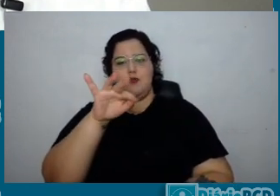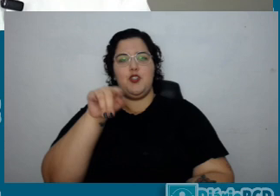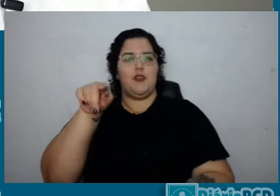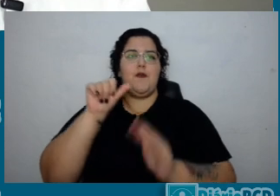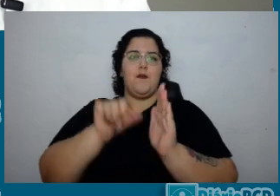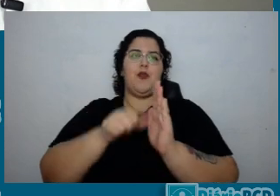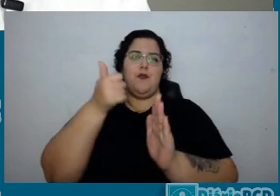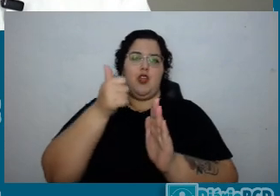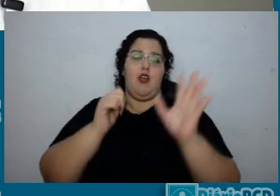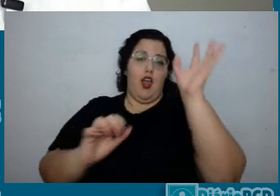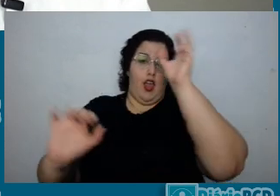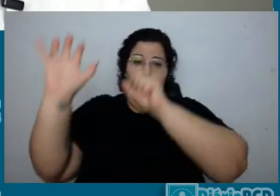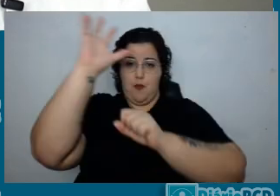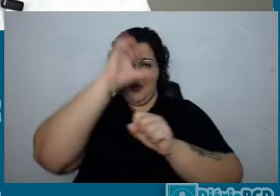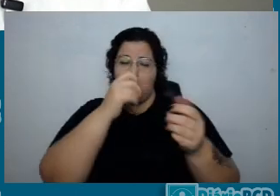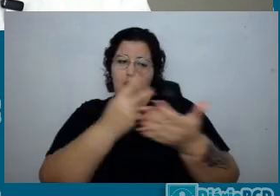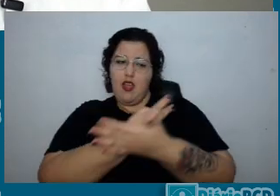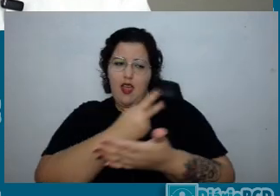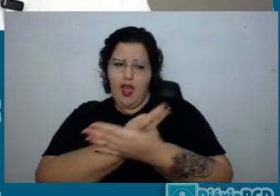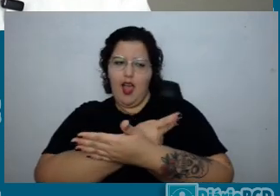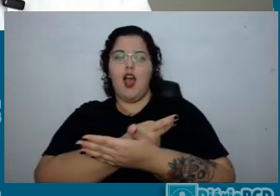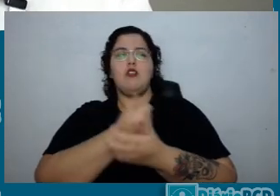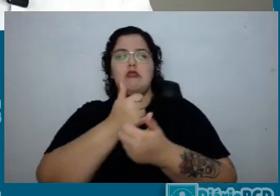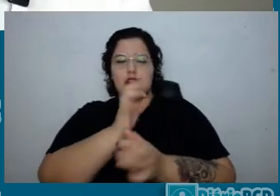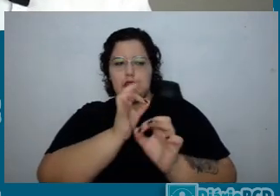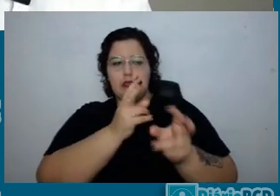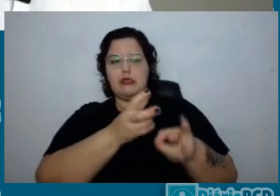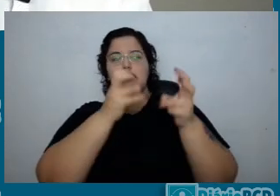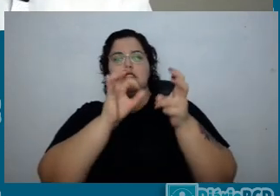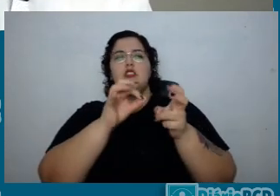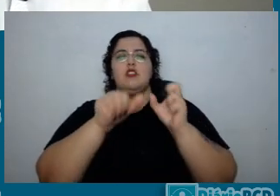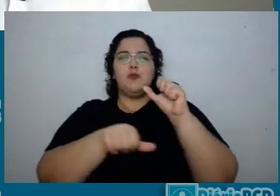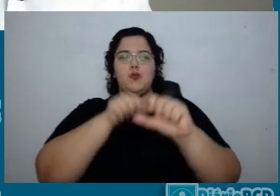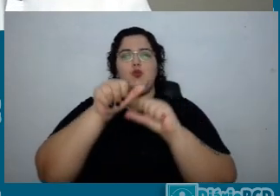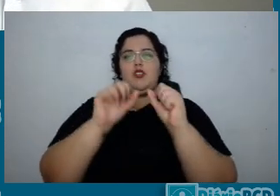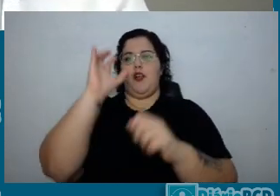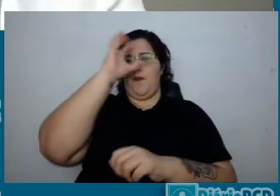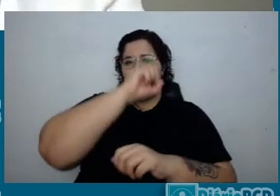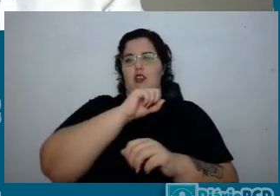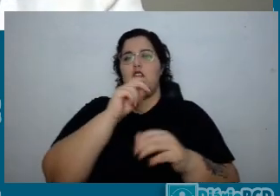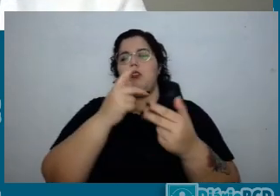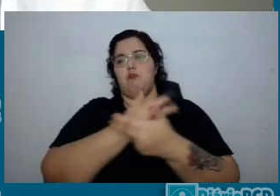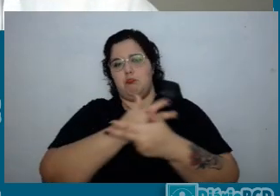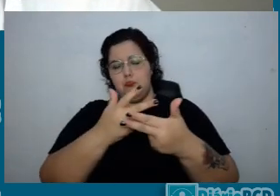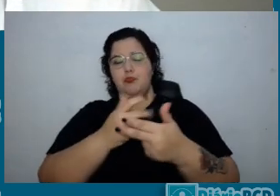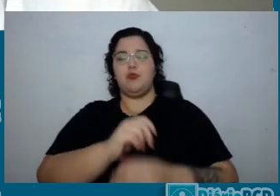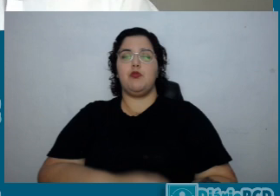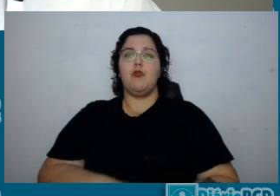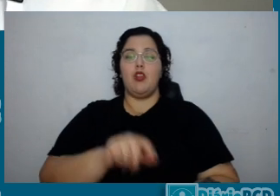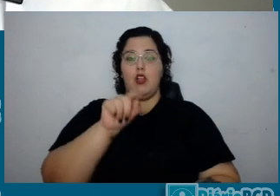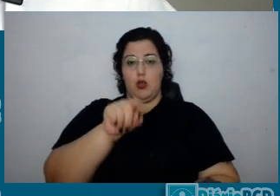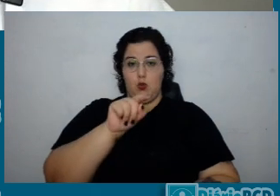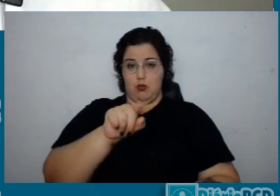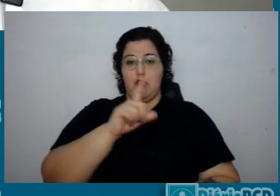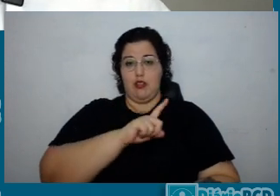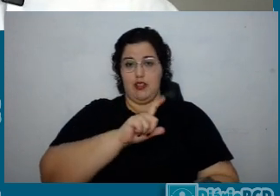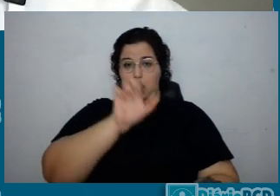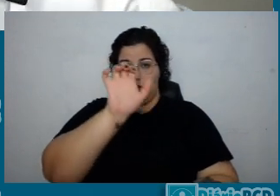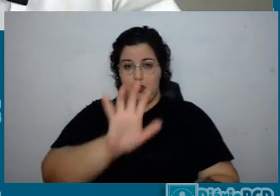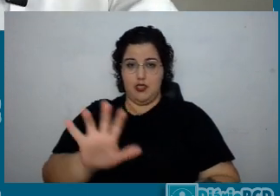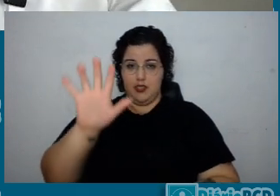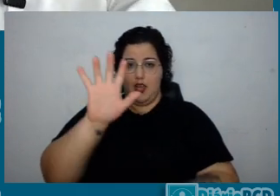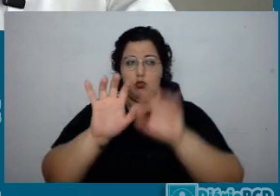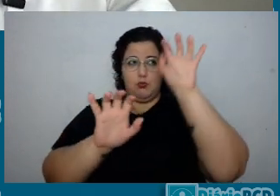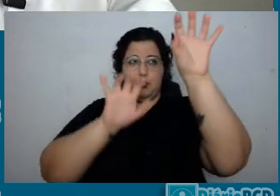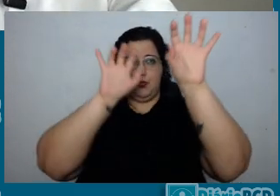com erros e com os acertos, né, repetiu, né, aquilo que foi o que deu certo, e esses termos de adesão nos estados, a